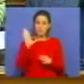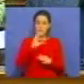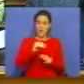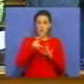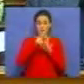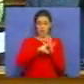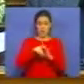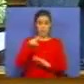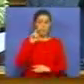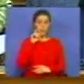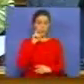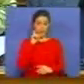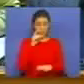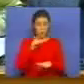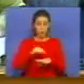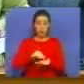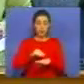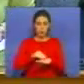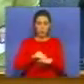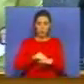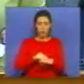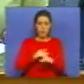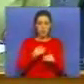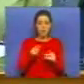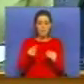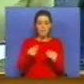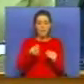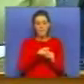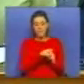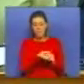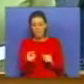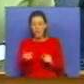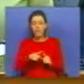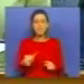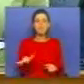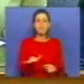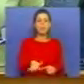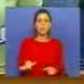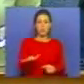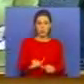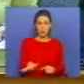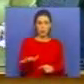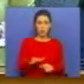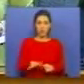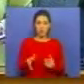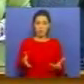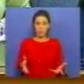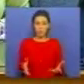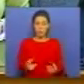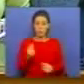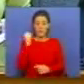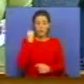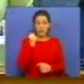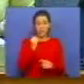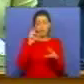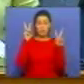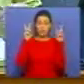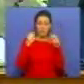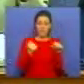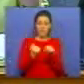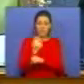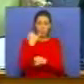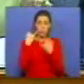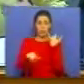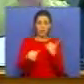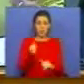o regime de proteção de testemunhas também em muitas situações, nomeadamente nos crimes de violência